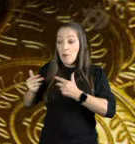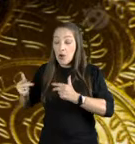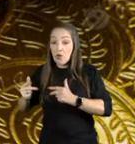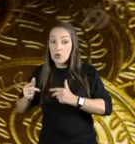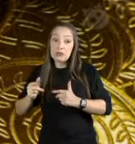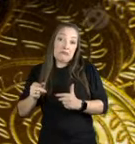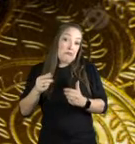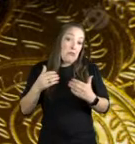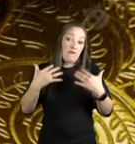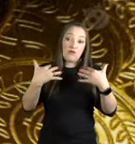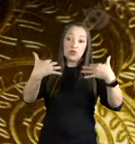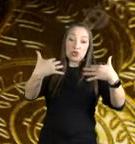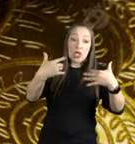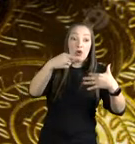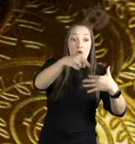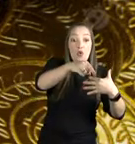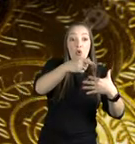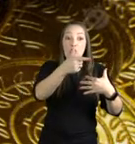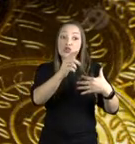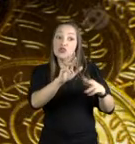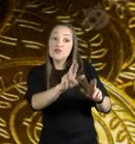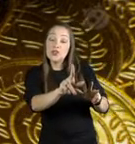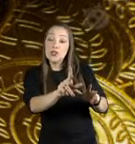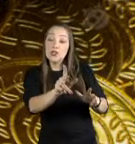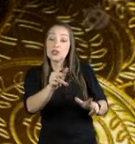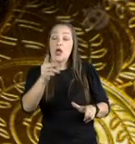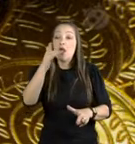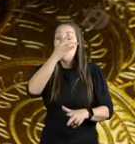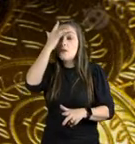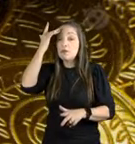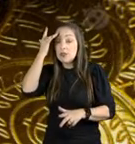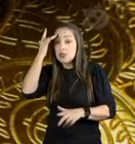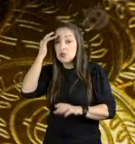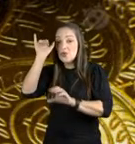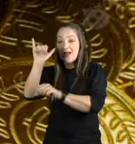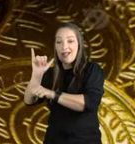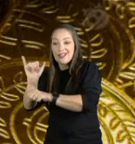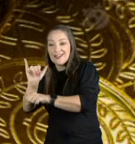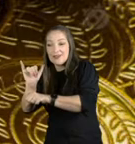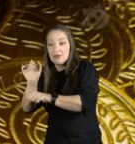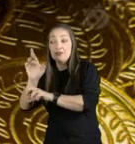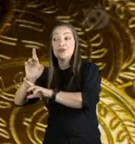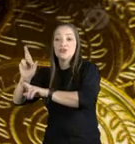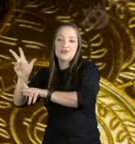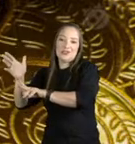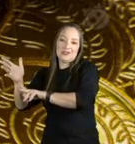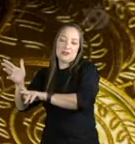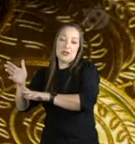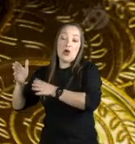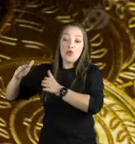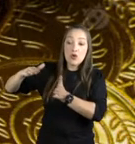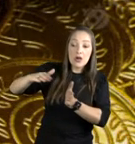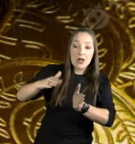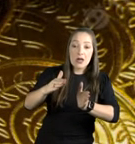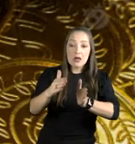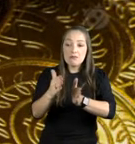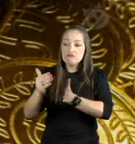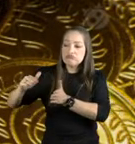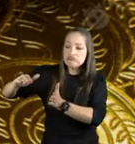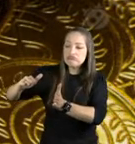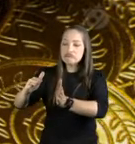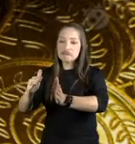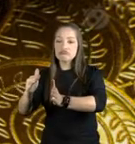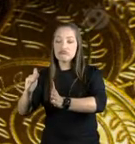que está assistindo no YouTube, pode ser outra. Mas, assim, os caminhos da riqueza, os caminhos de você conquistar